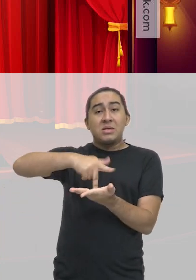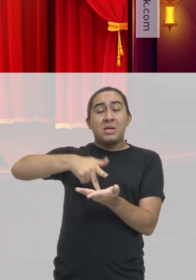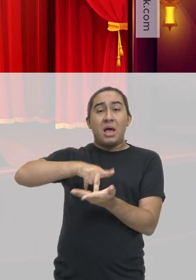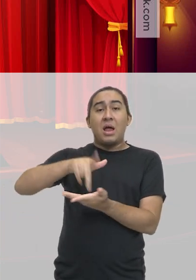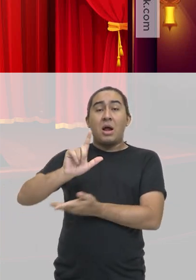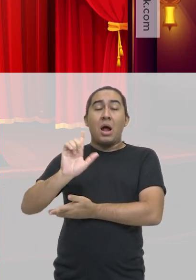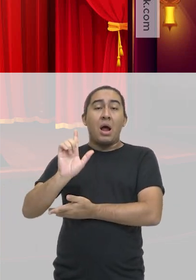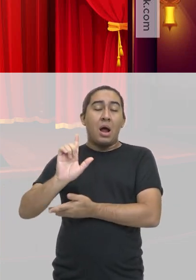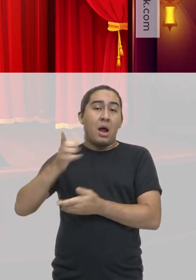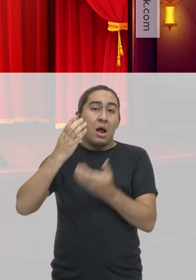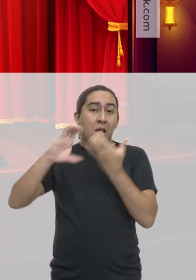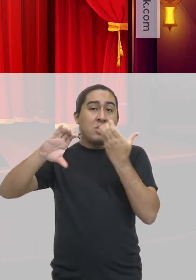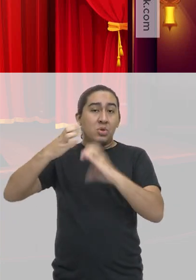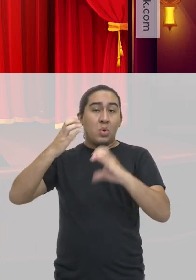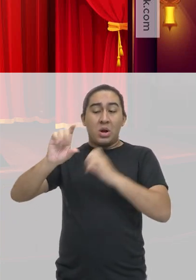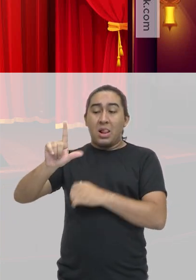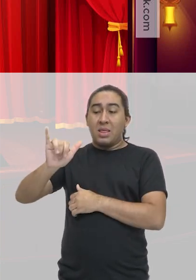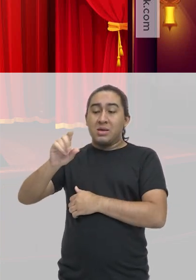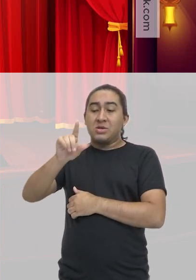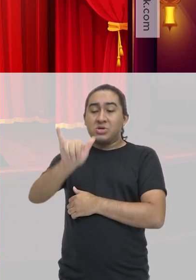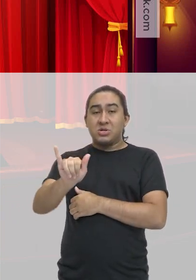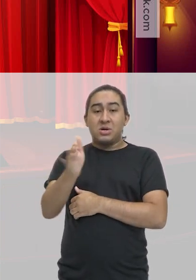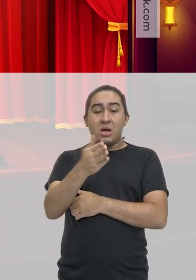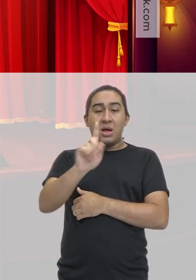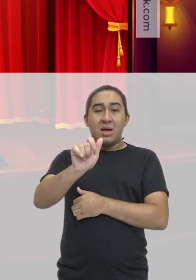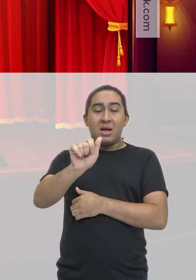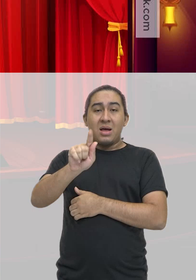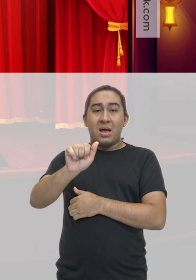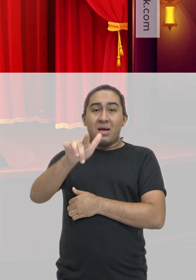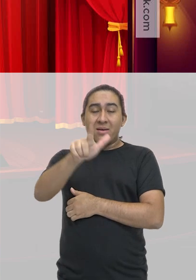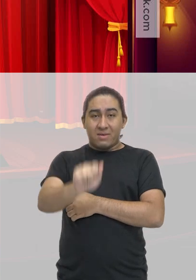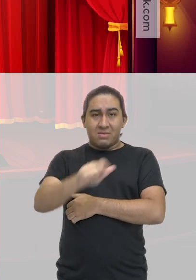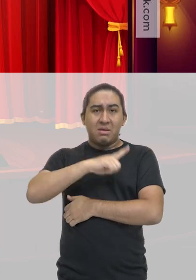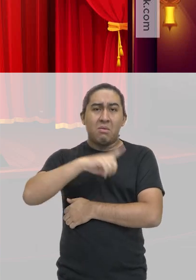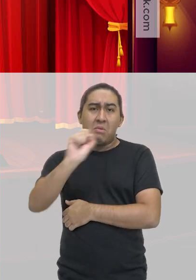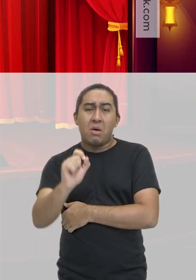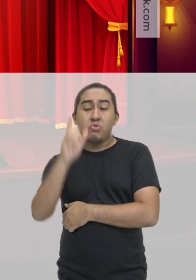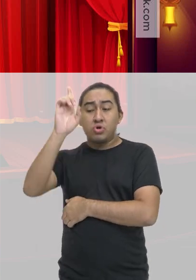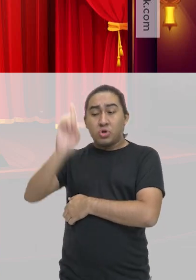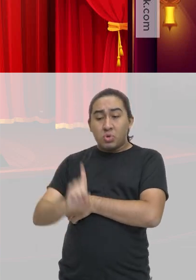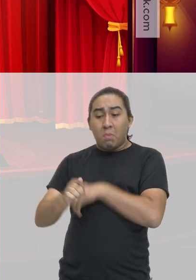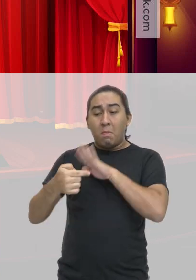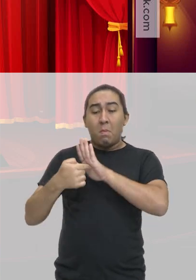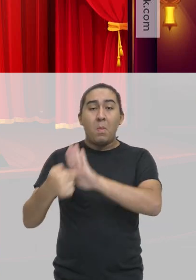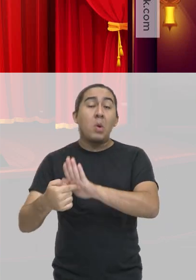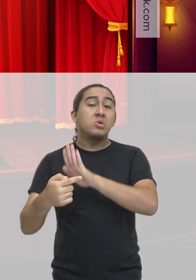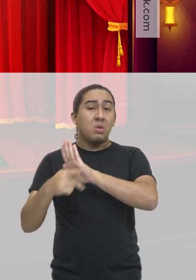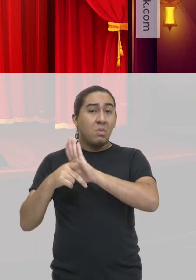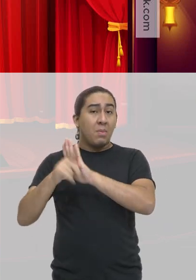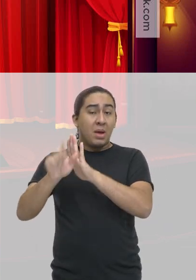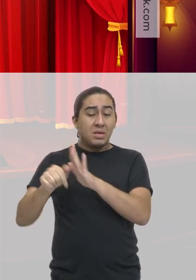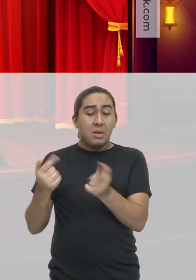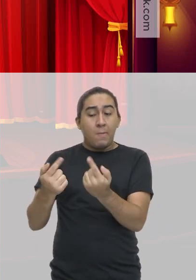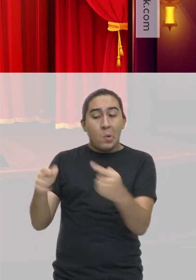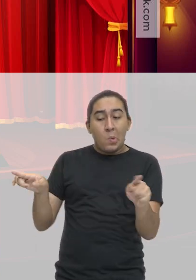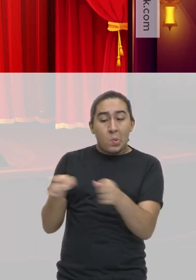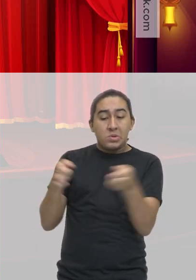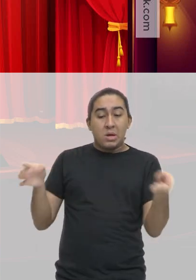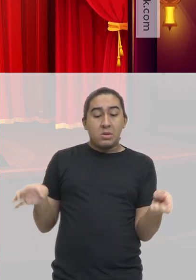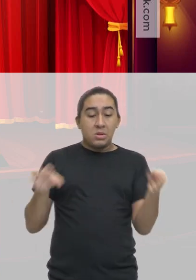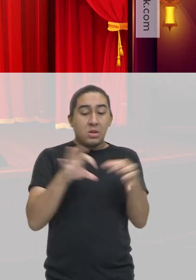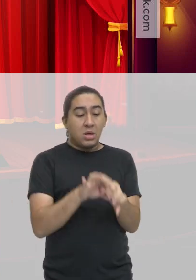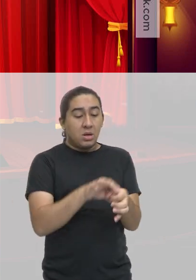Então, quem foi que fez isso? O diretor. Ele traz o balé clássico com uma música contemporânea. Tá? Então, ele tem